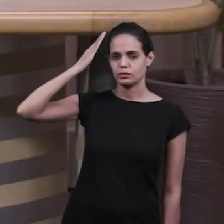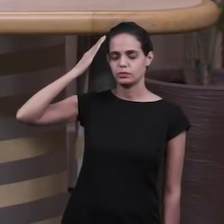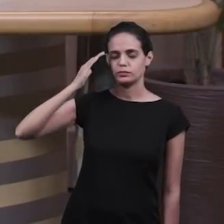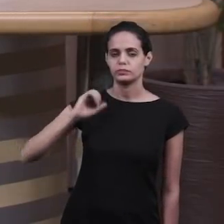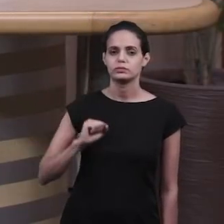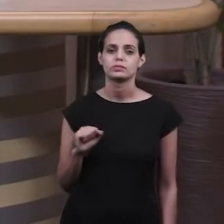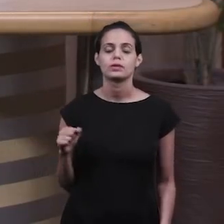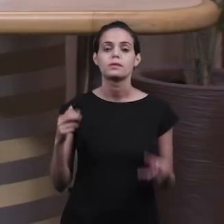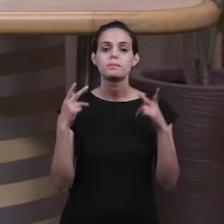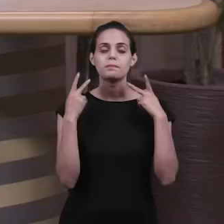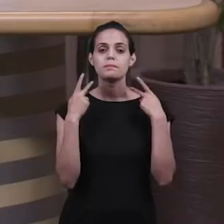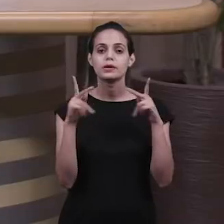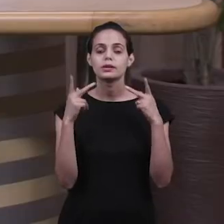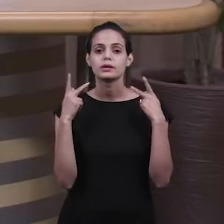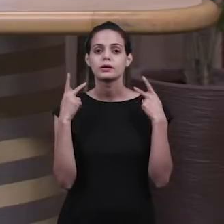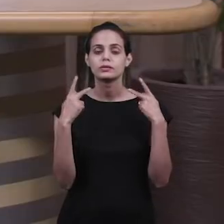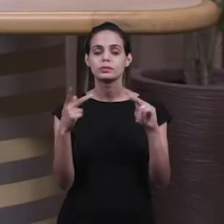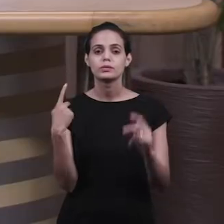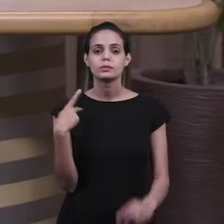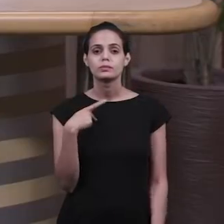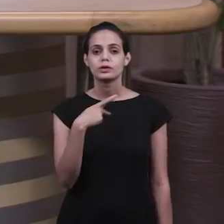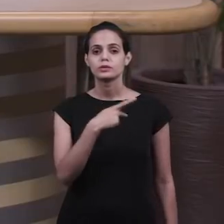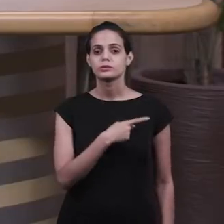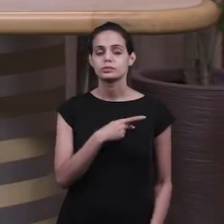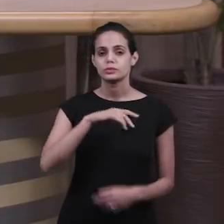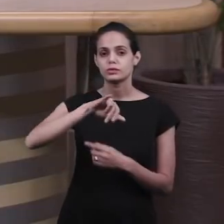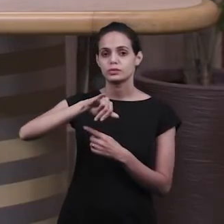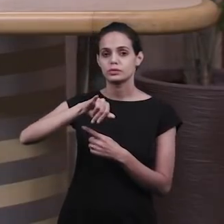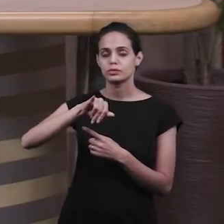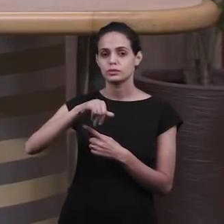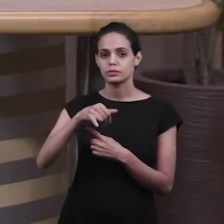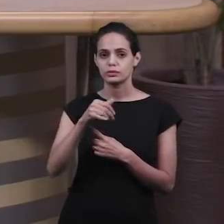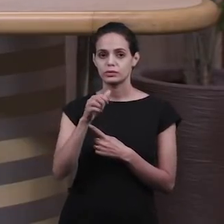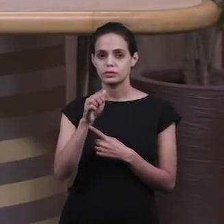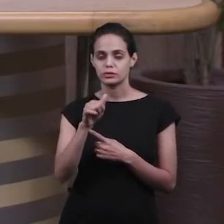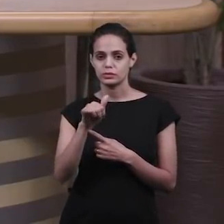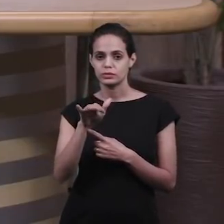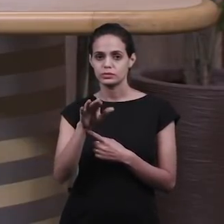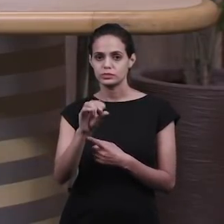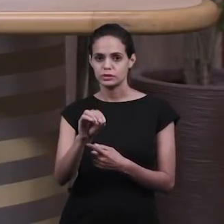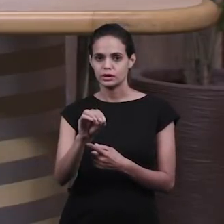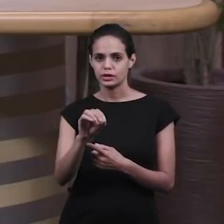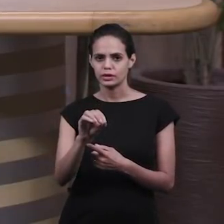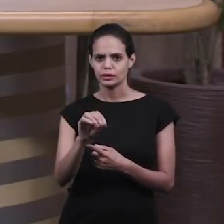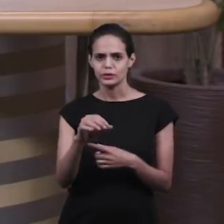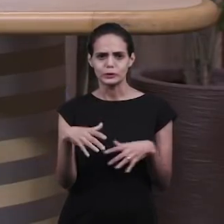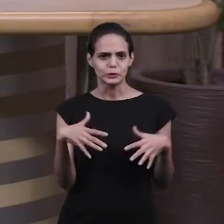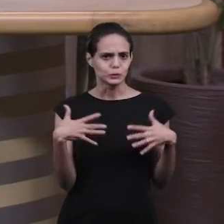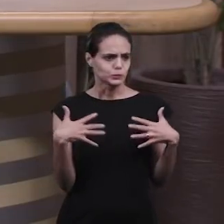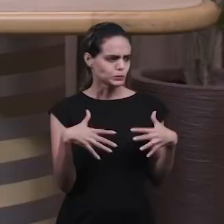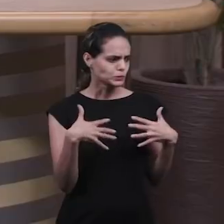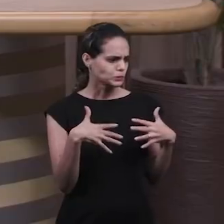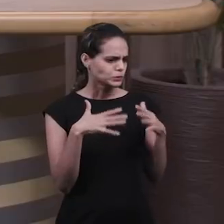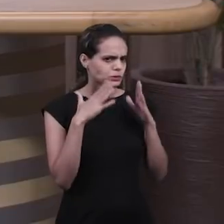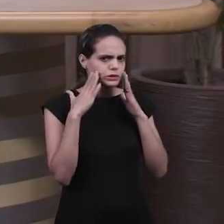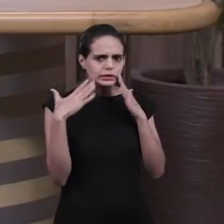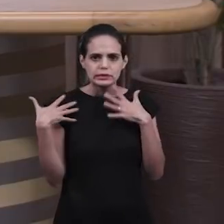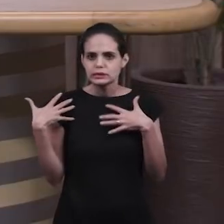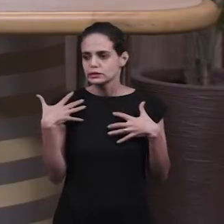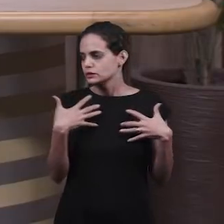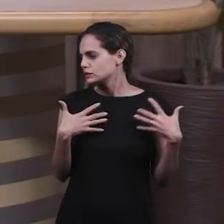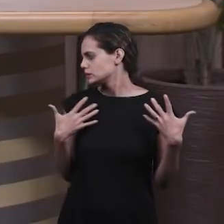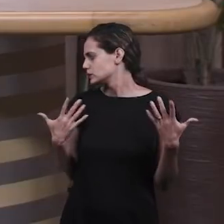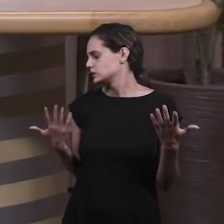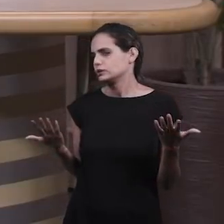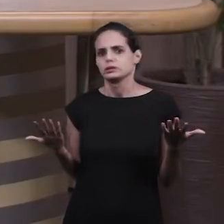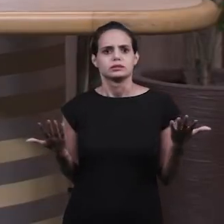seria o pastor Jairo. Criou um hiato no nosso meio, aquela coisa toda. Como é que